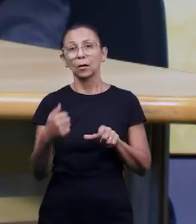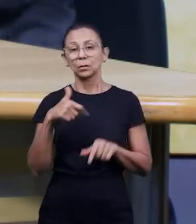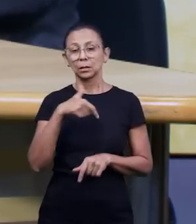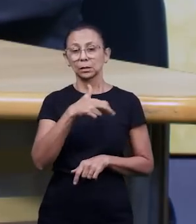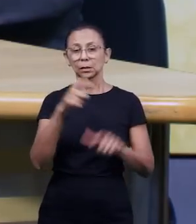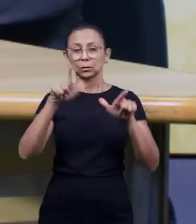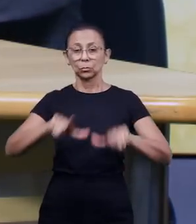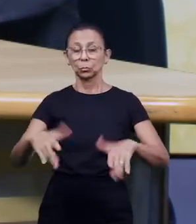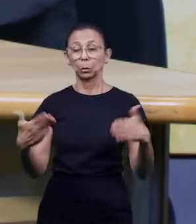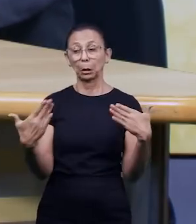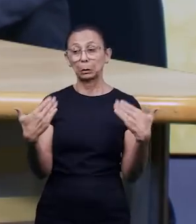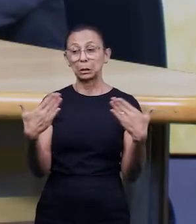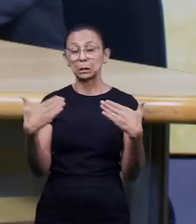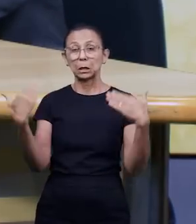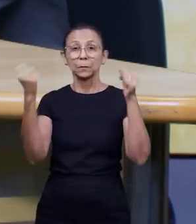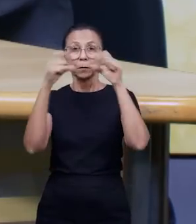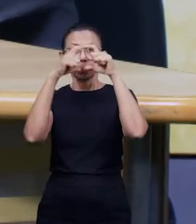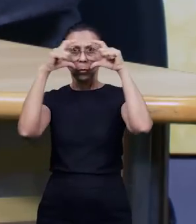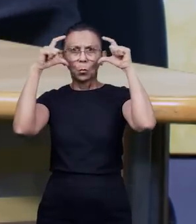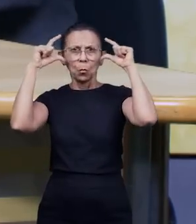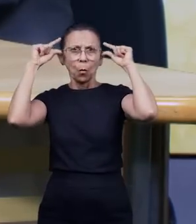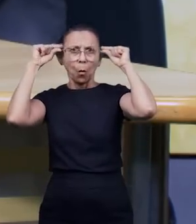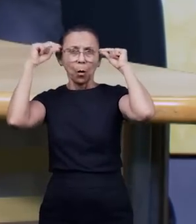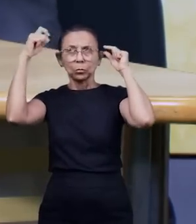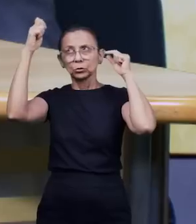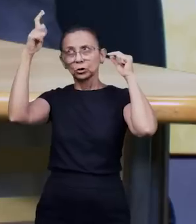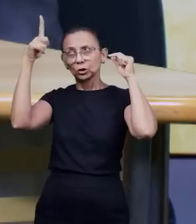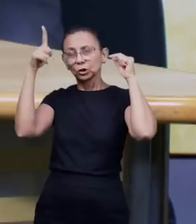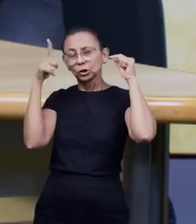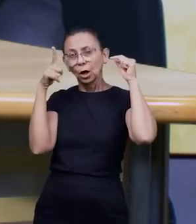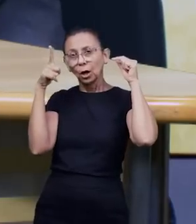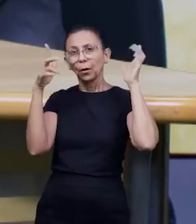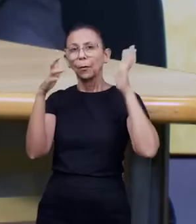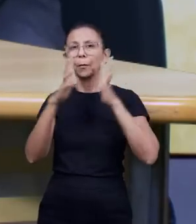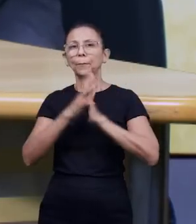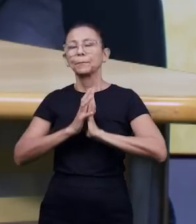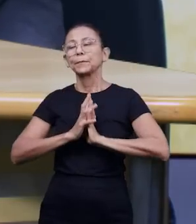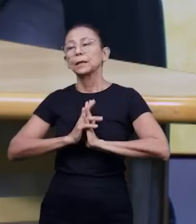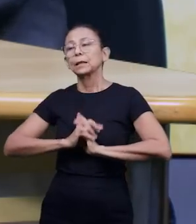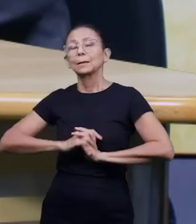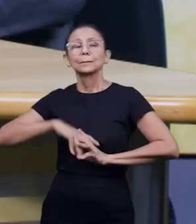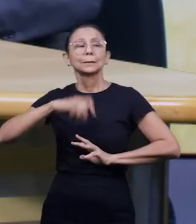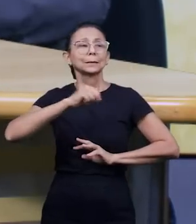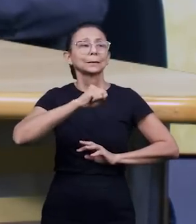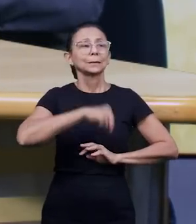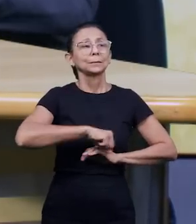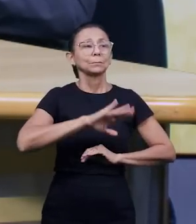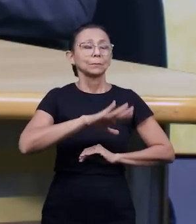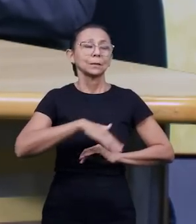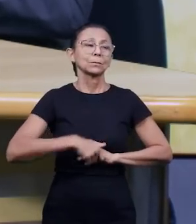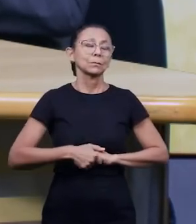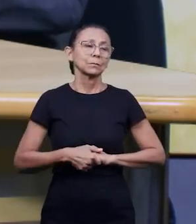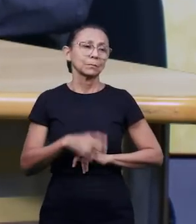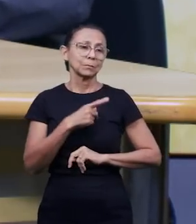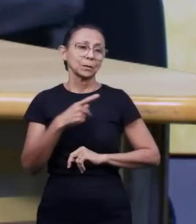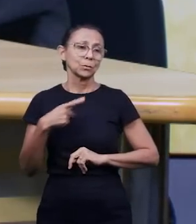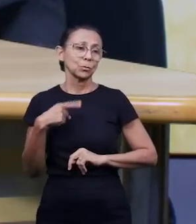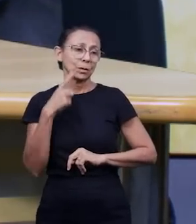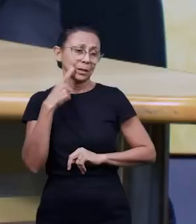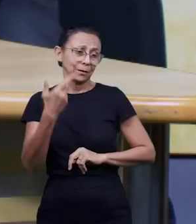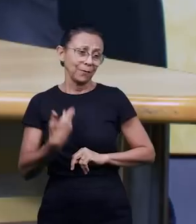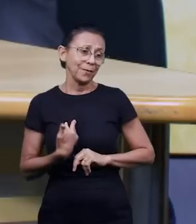dom está dizendo que você está assim, você está desse jeito, você não está comparecendo, você não tem sido usado em dom, você não vem ao